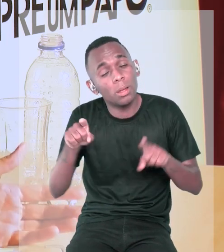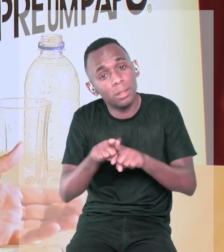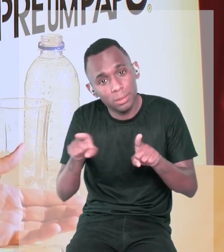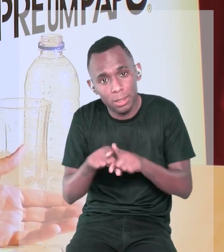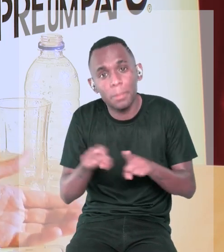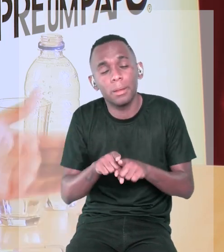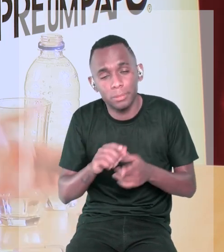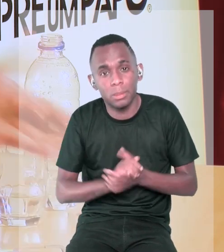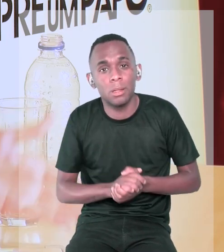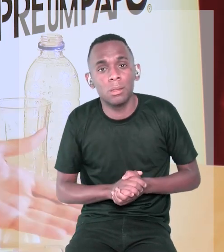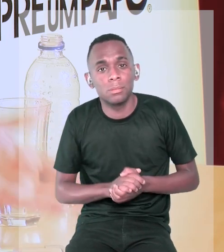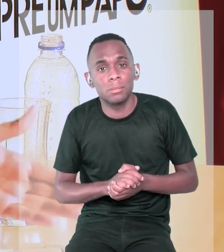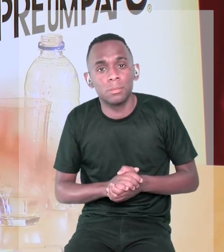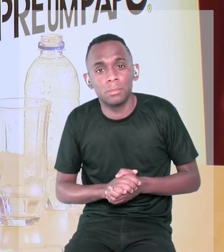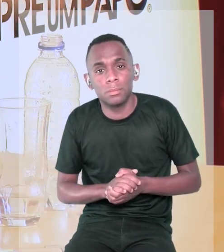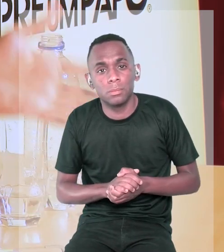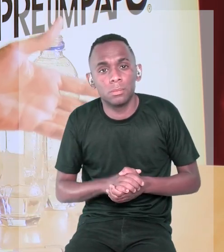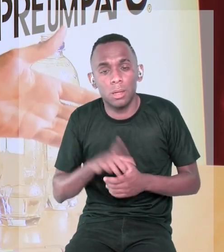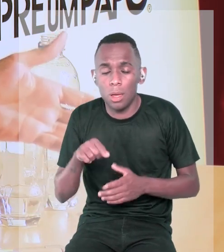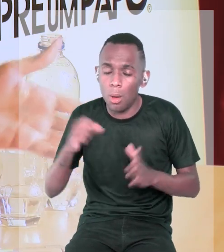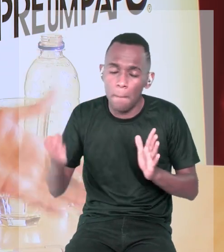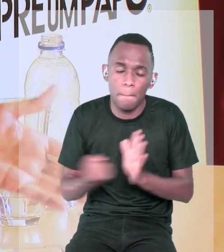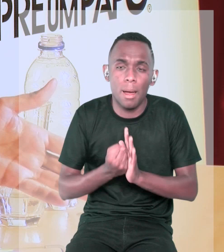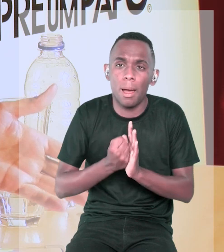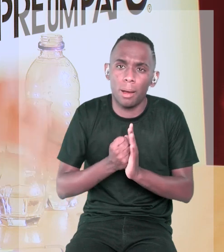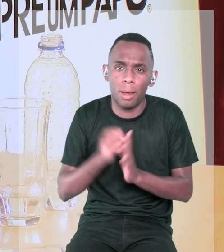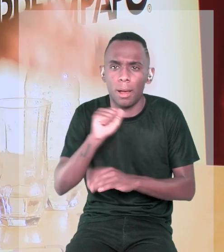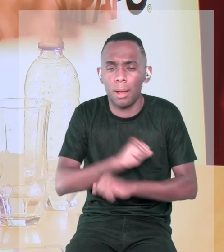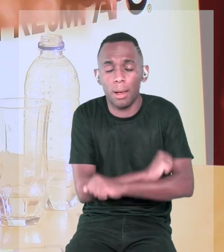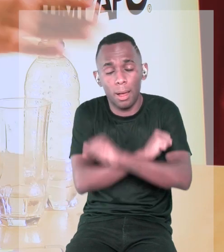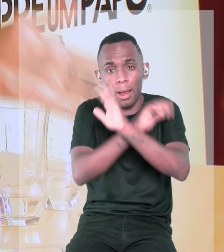coisa assim, que é isso, como eu falei, ele diz, eu saí de lá,